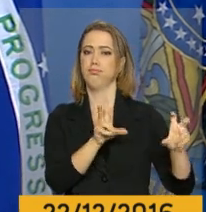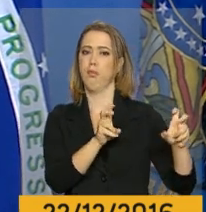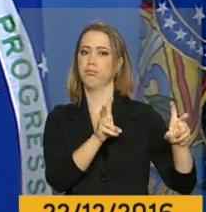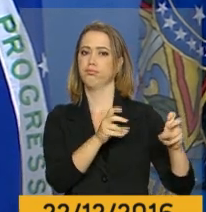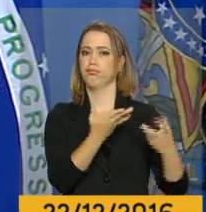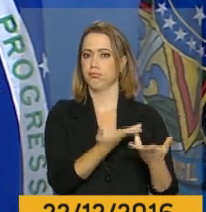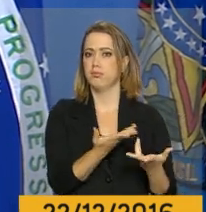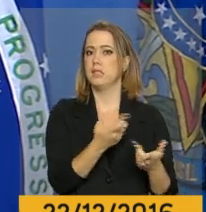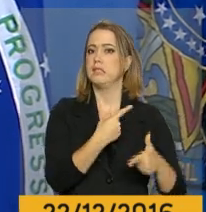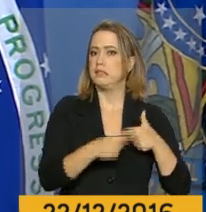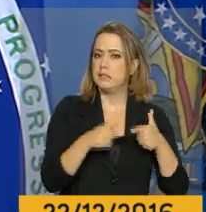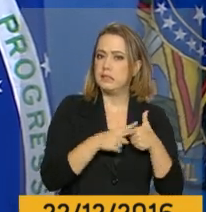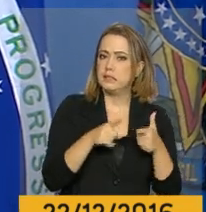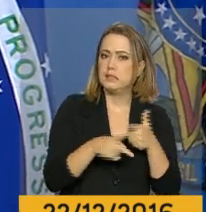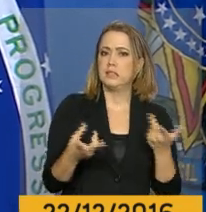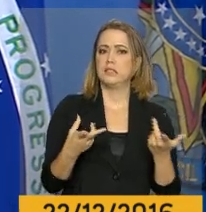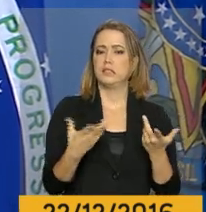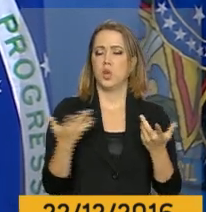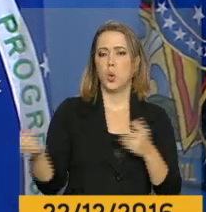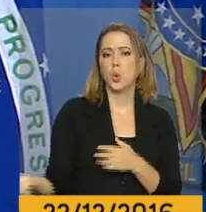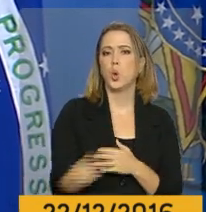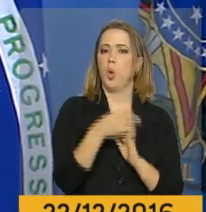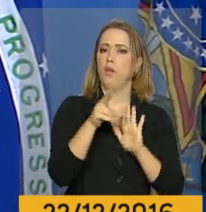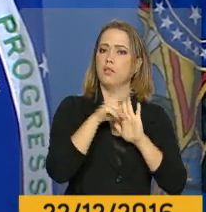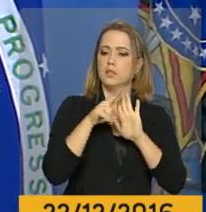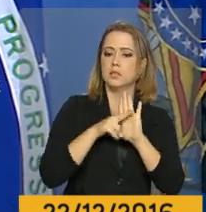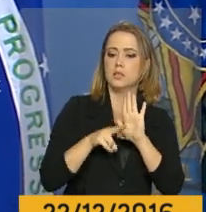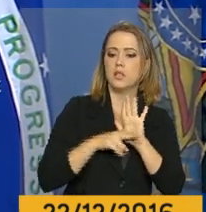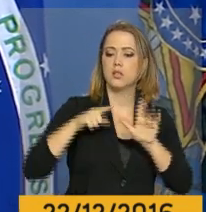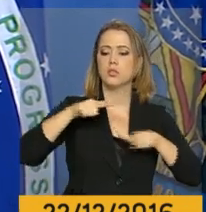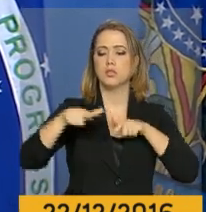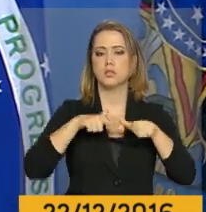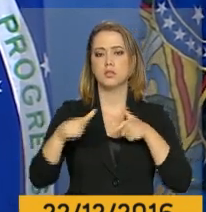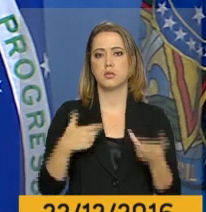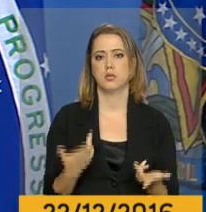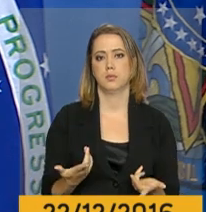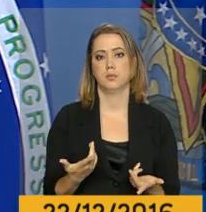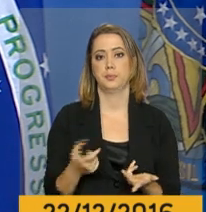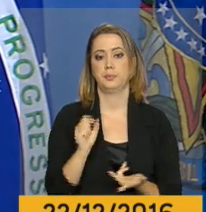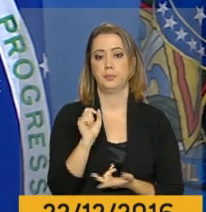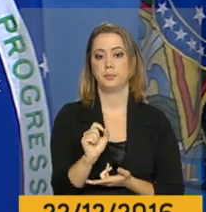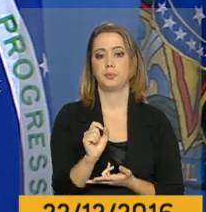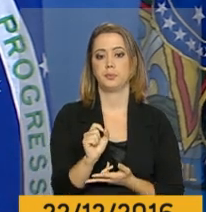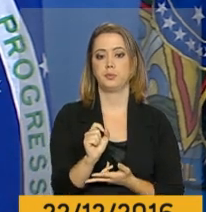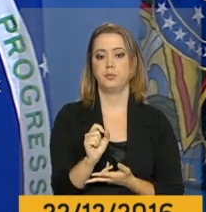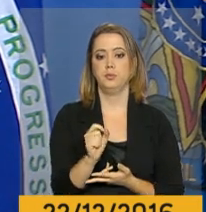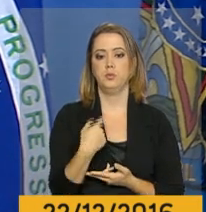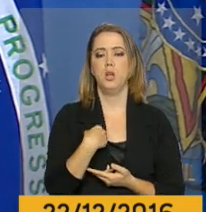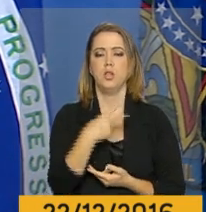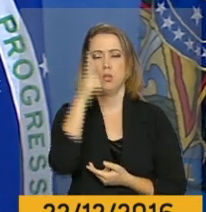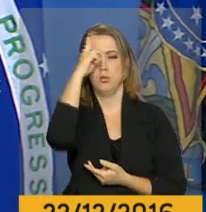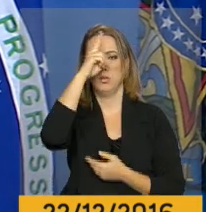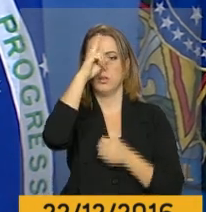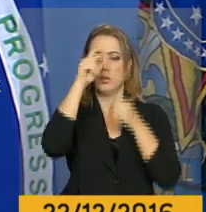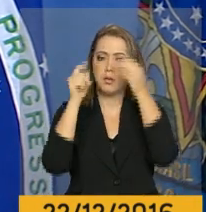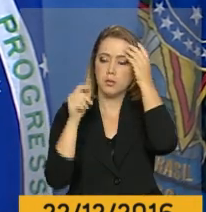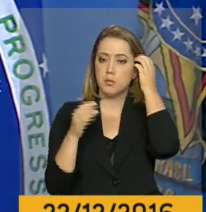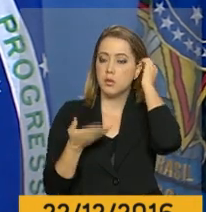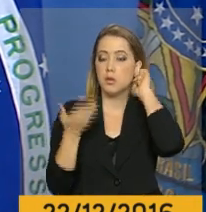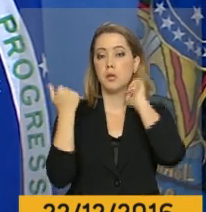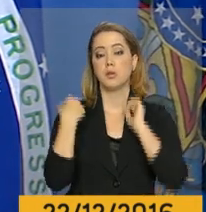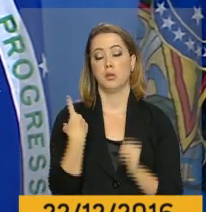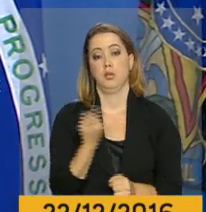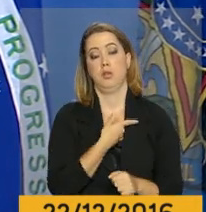no passado, sobre a modernização da legislação trabalhista, e eu me recordo que logo nos